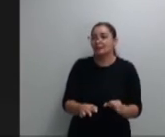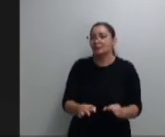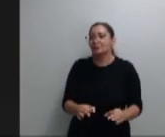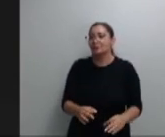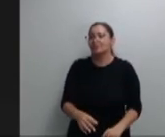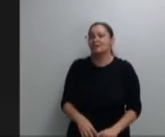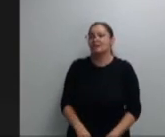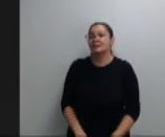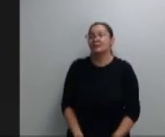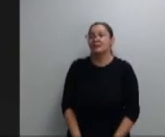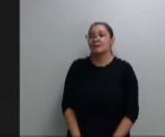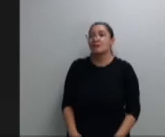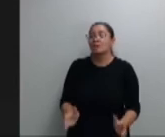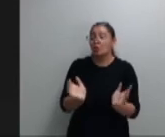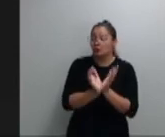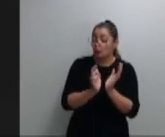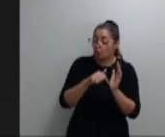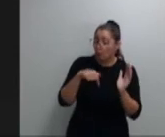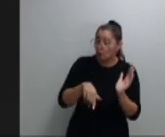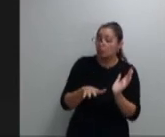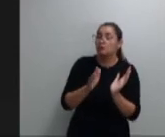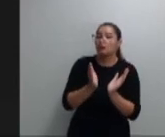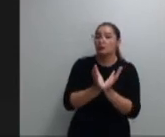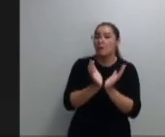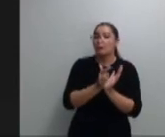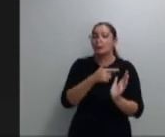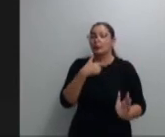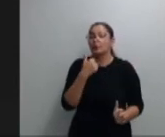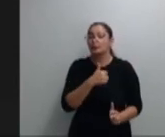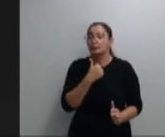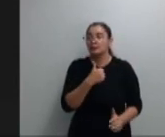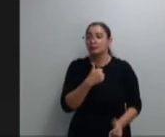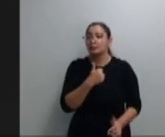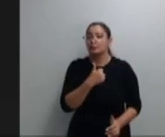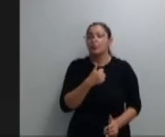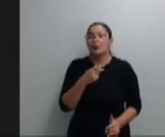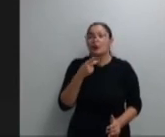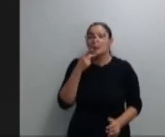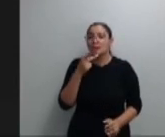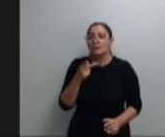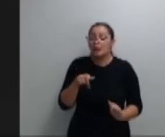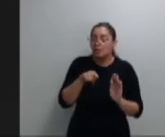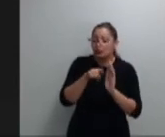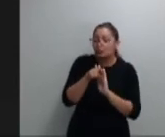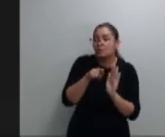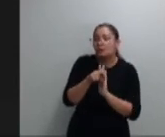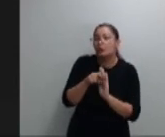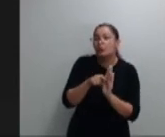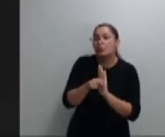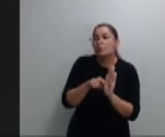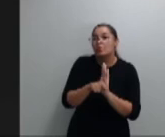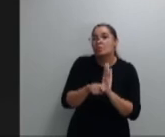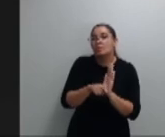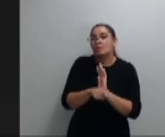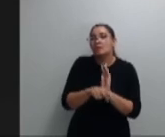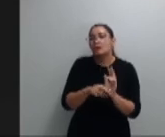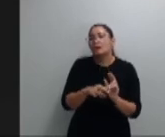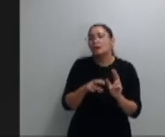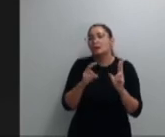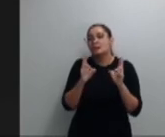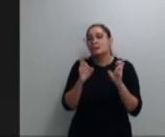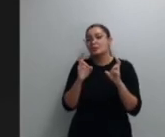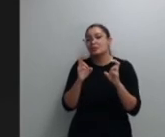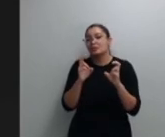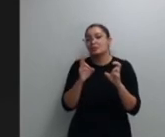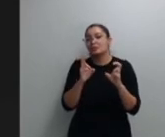desta corte ambas as turmas da primeira sessão dito isso eu passo a análise do tópico da abolicio